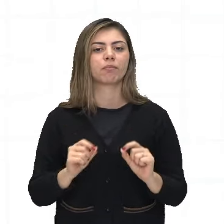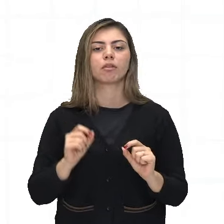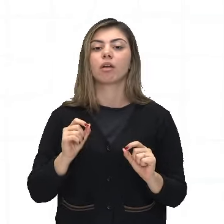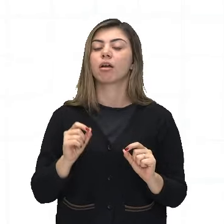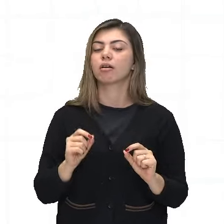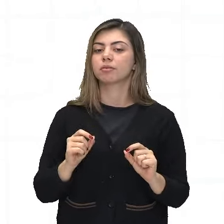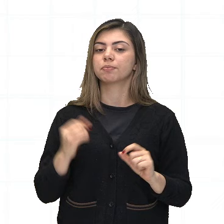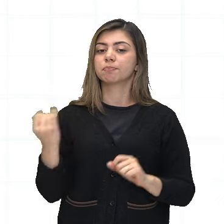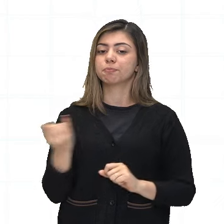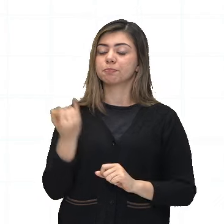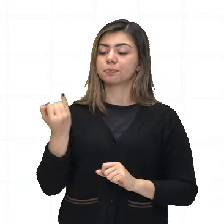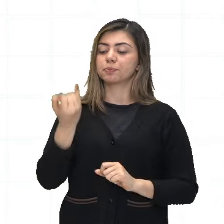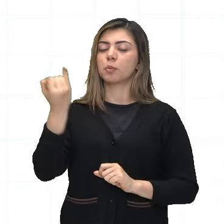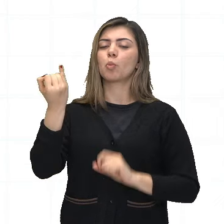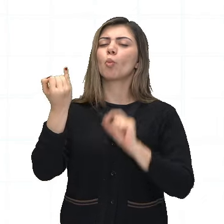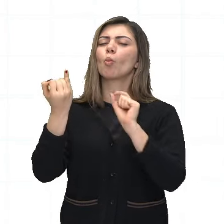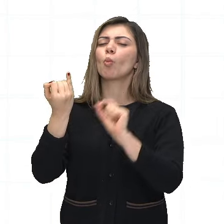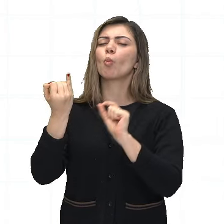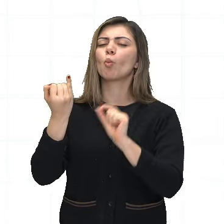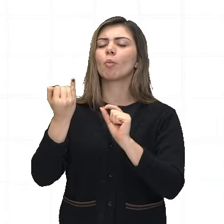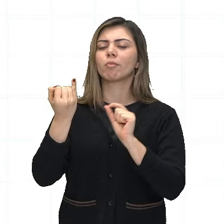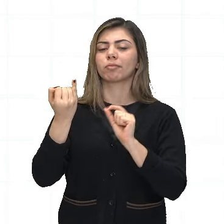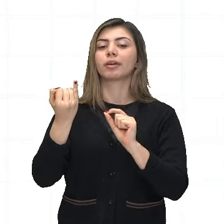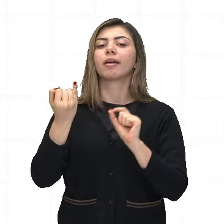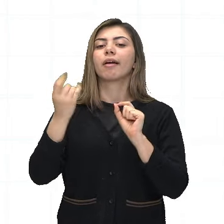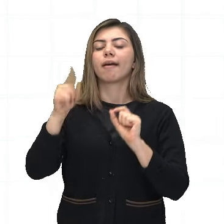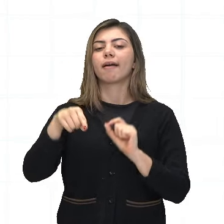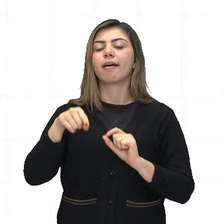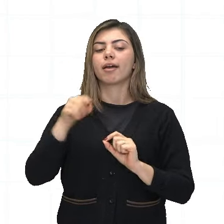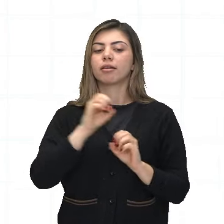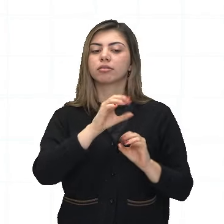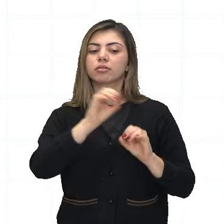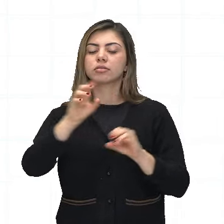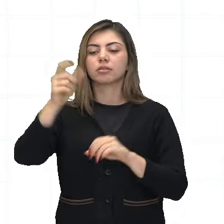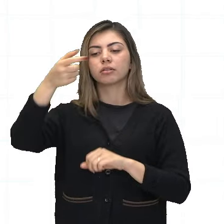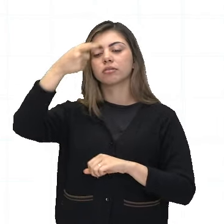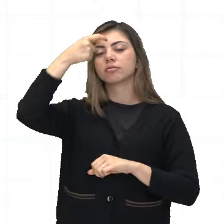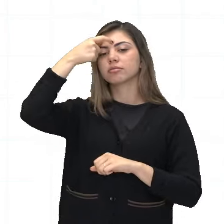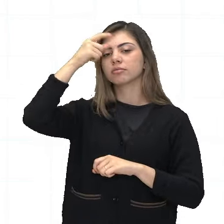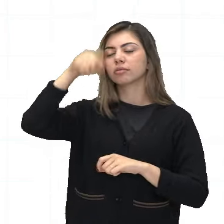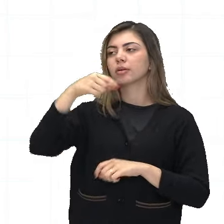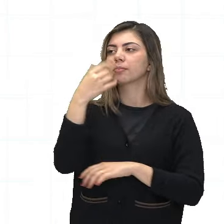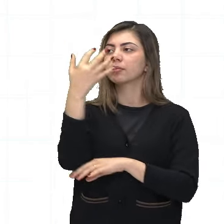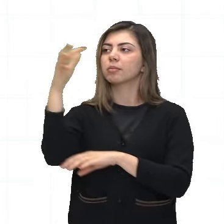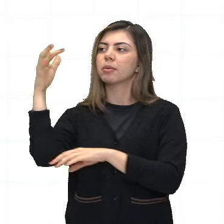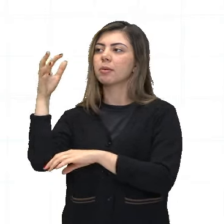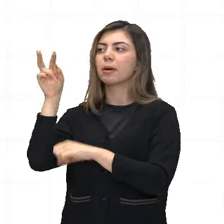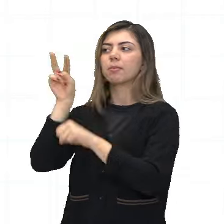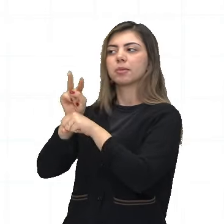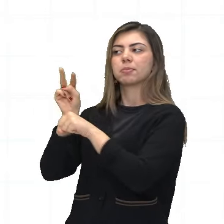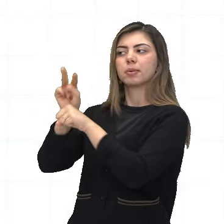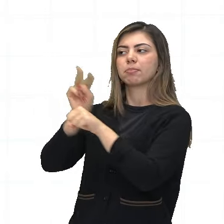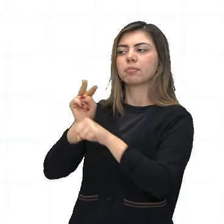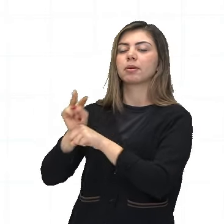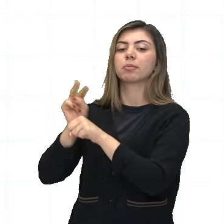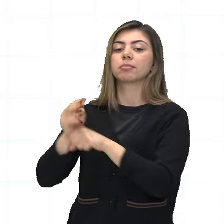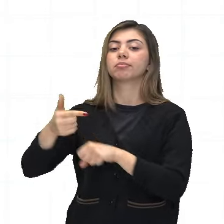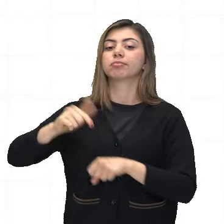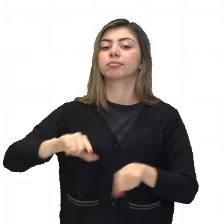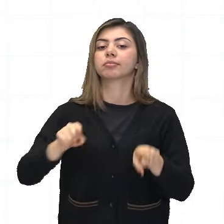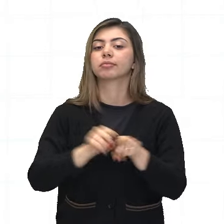fundamental promover a conscientização sobre a importância da conservação dos recursos naturais e